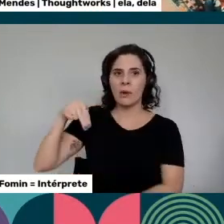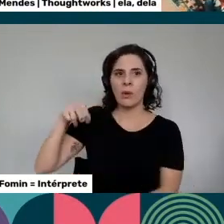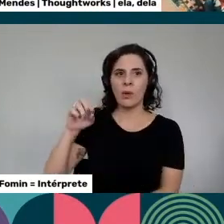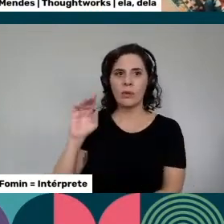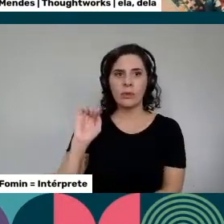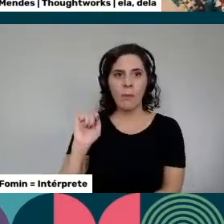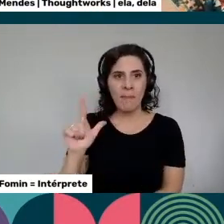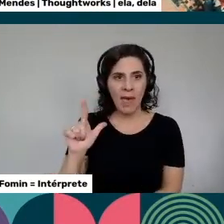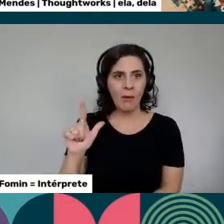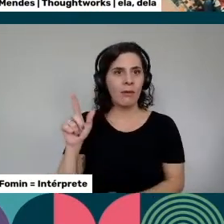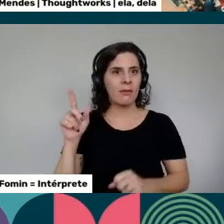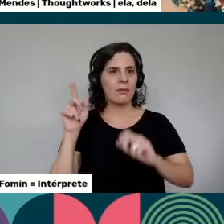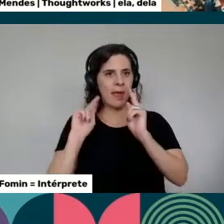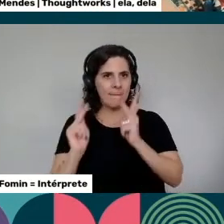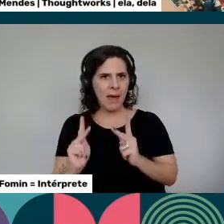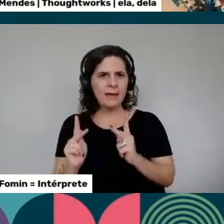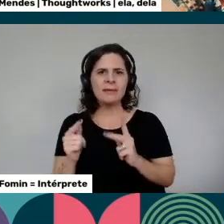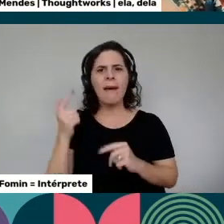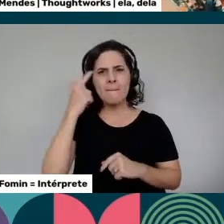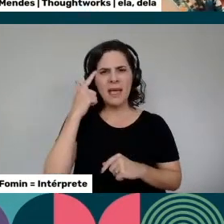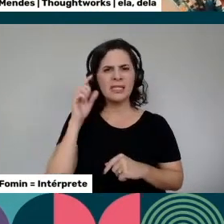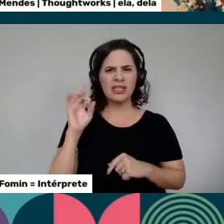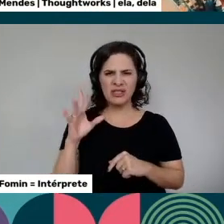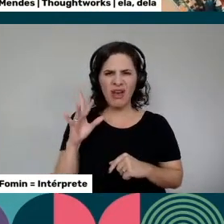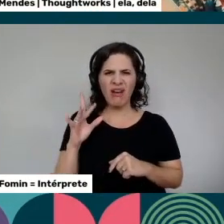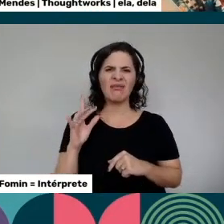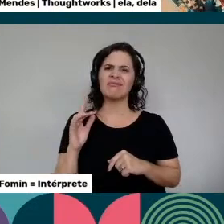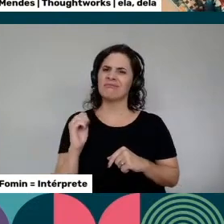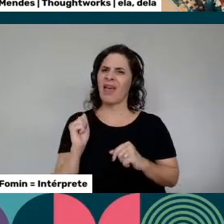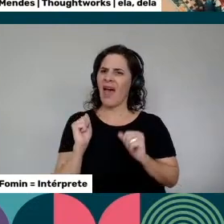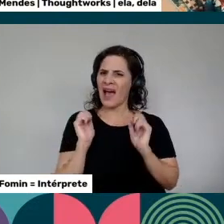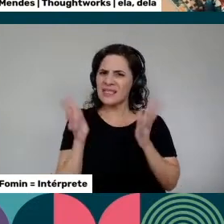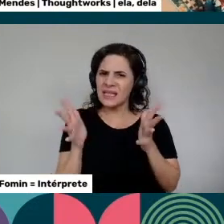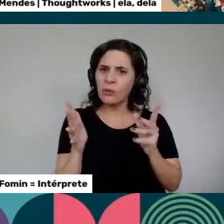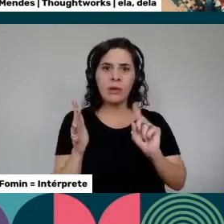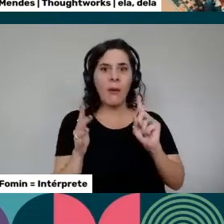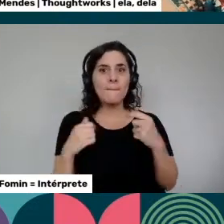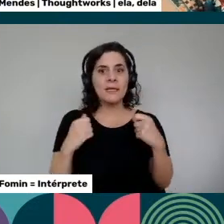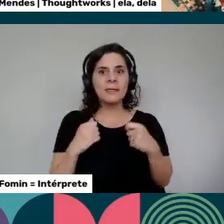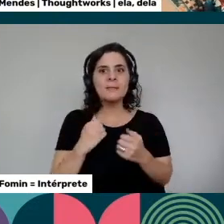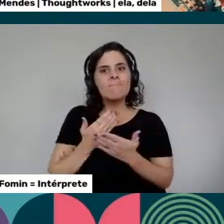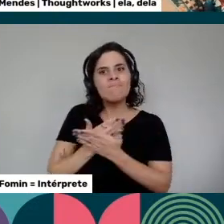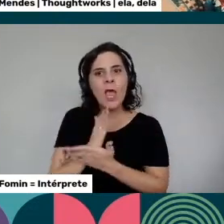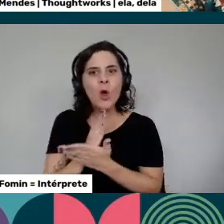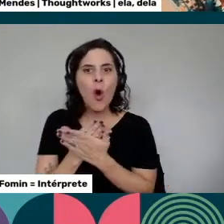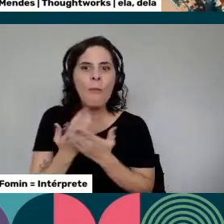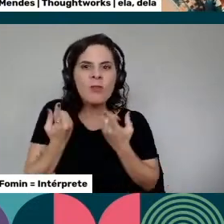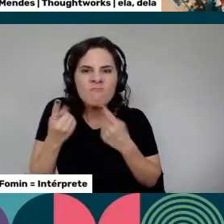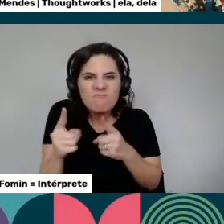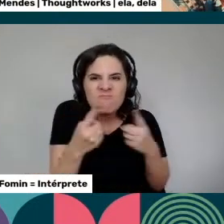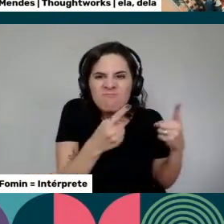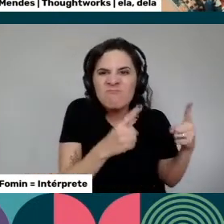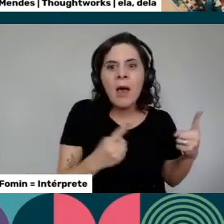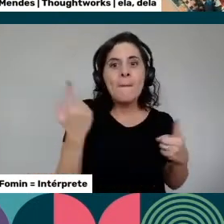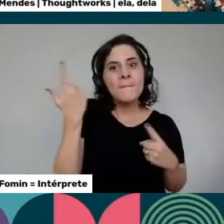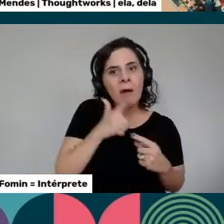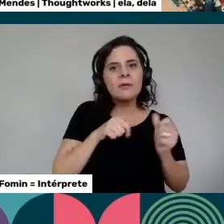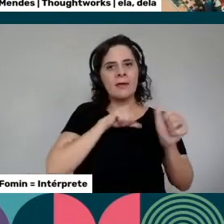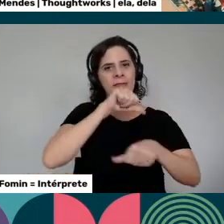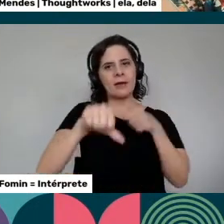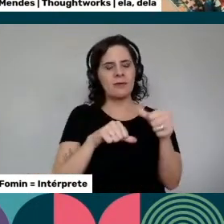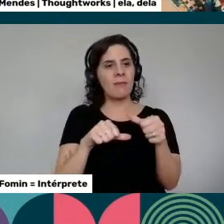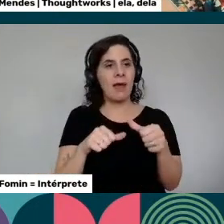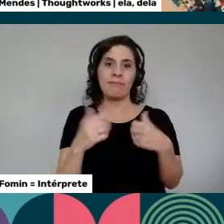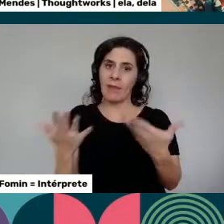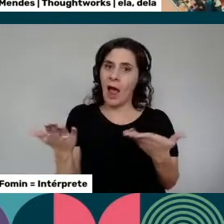com a ação que vai gerar impacto, que vai gerar real transformação. Então, acho que para poder passar a bola aqui para a gente fazer essa roda girar, eu